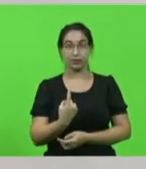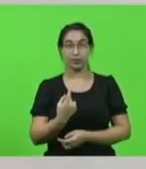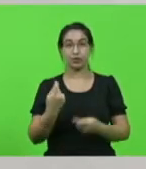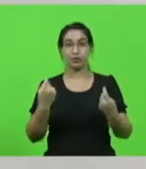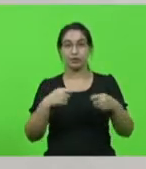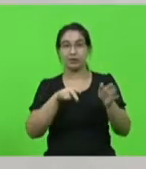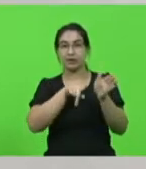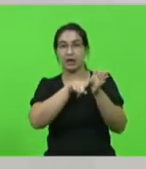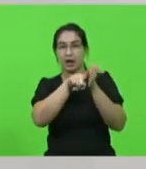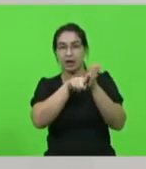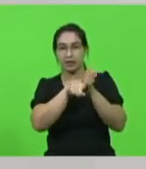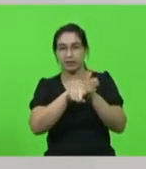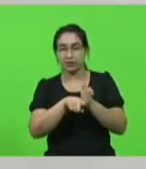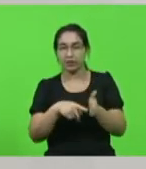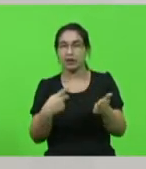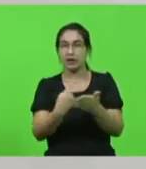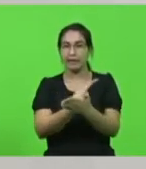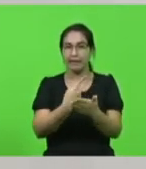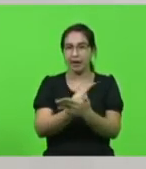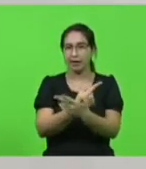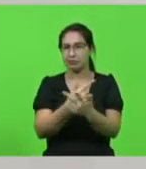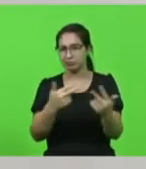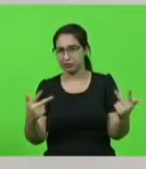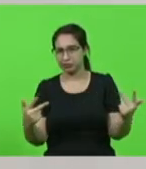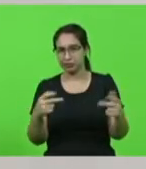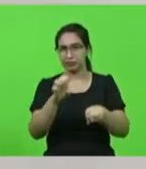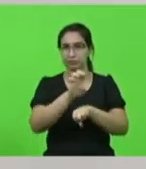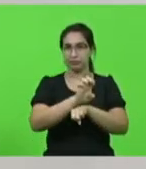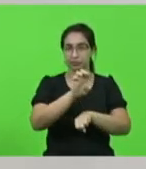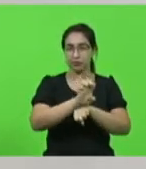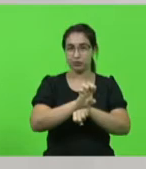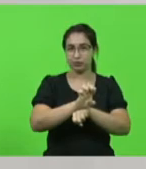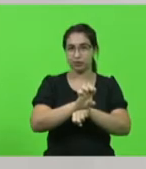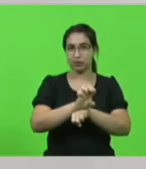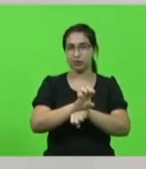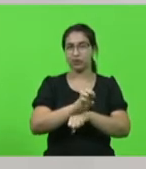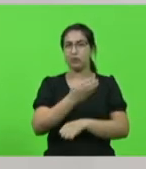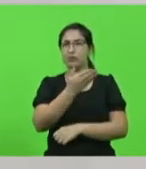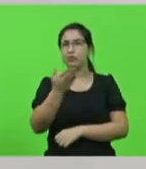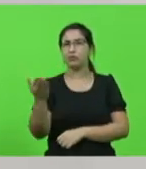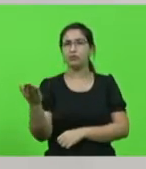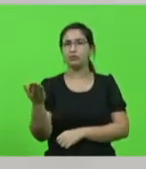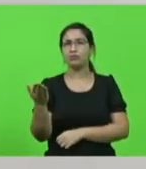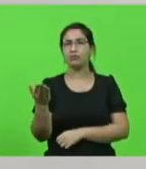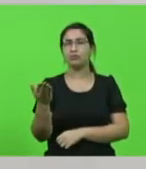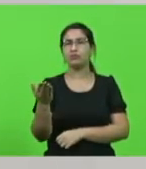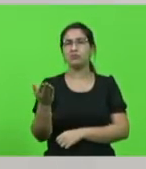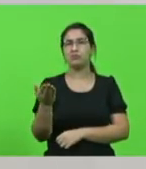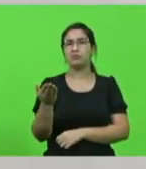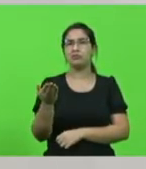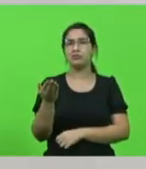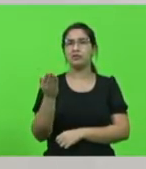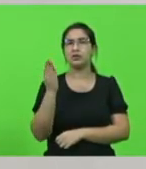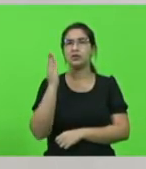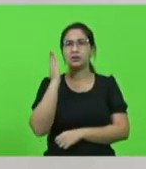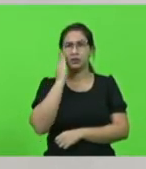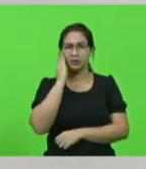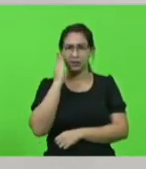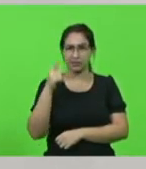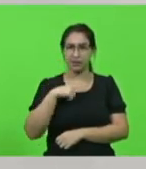fiscalizar coisas irregulares no Estado, o que os colegas fariam se eu falasse que existe uma